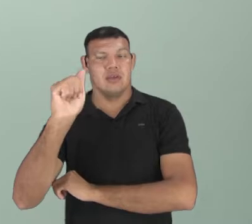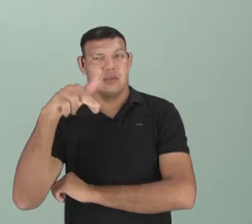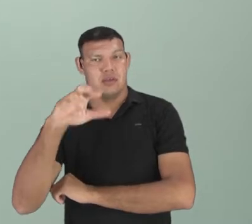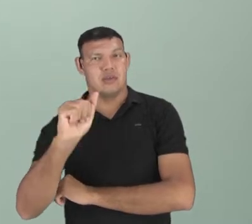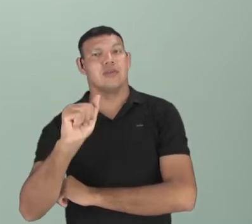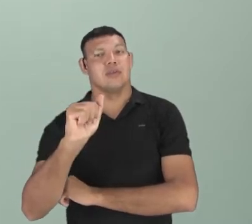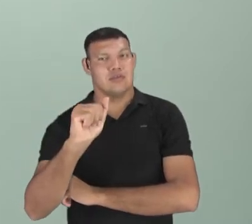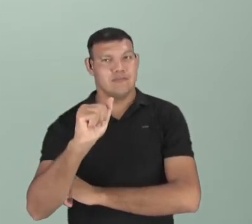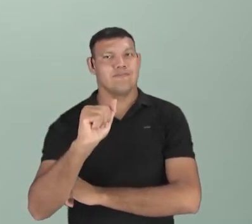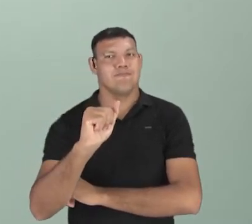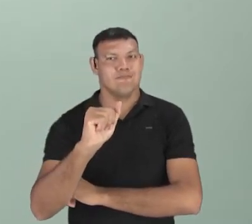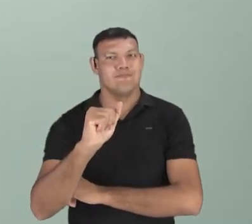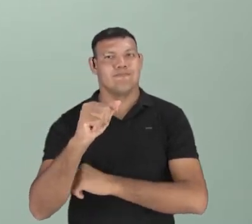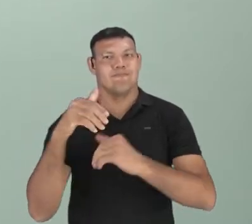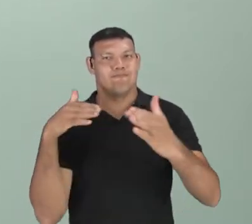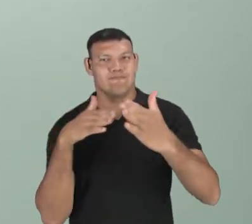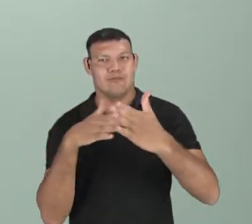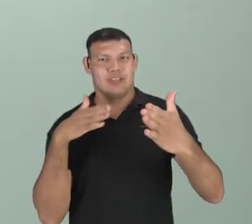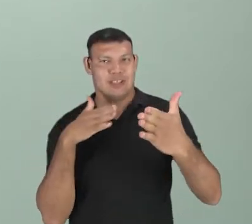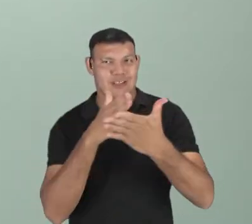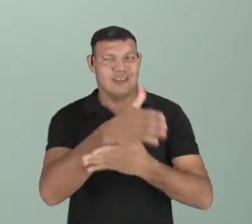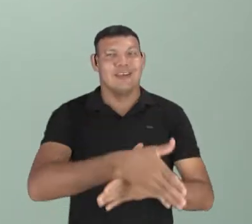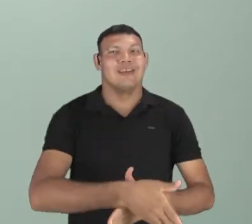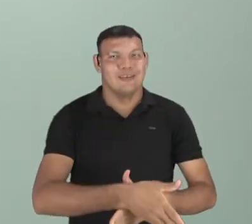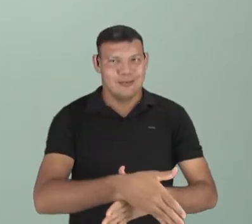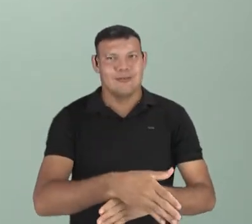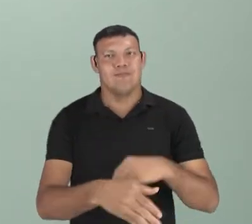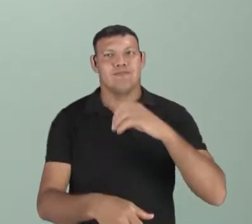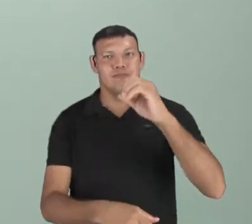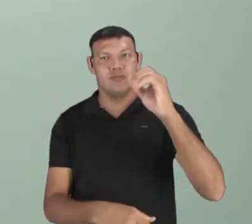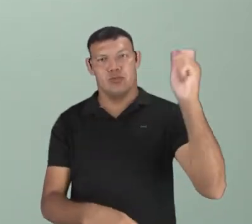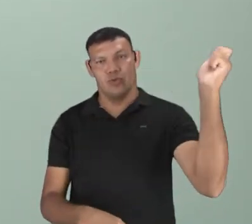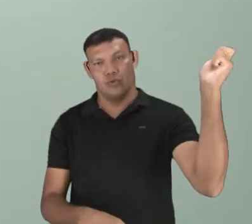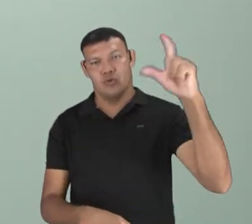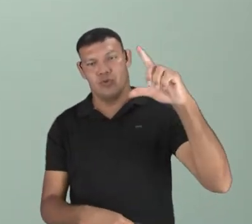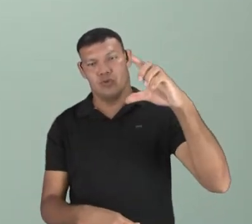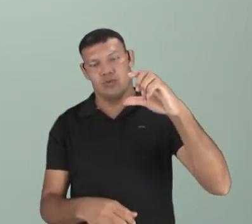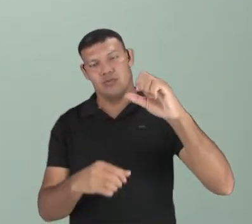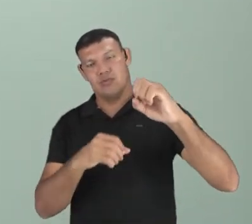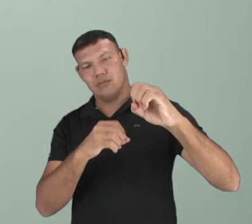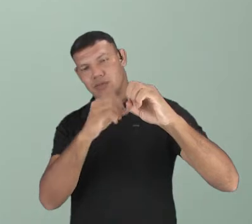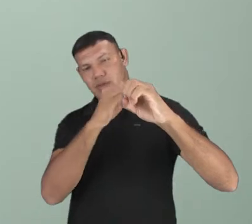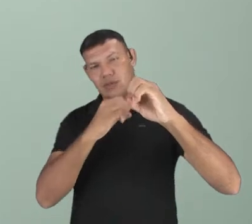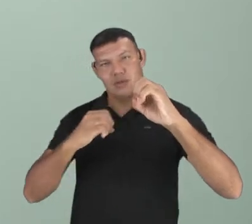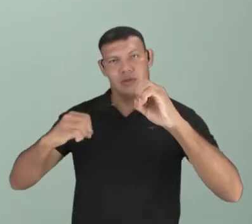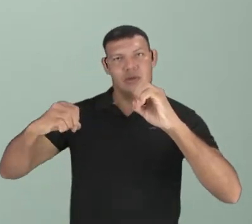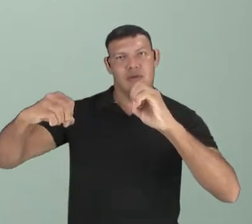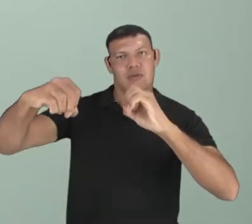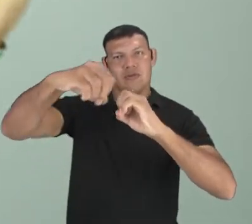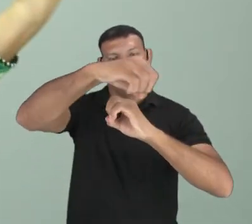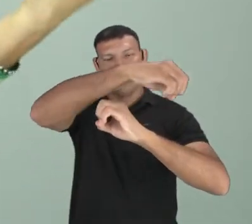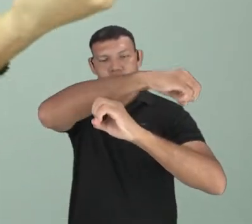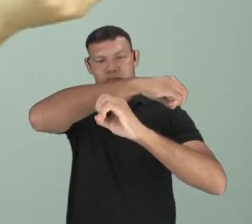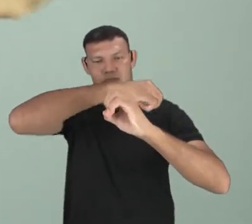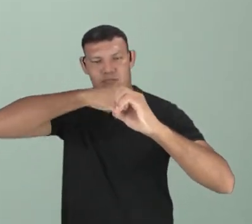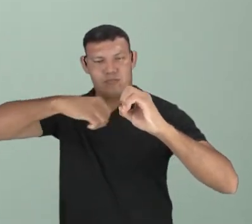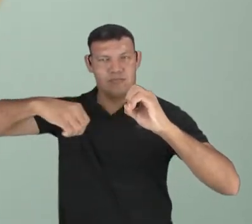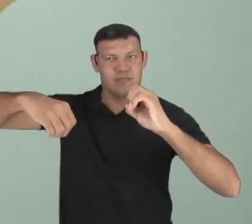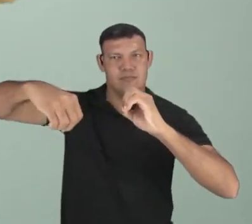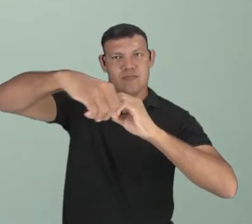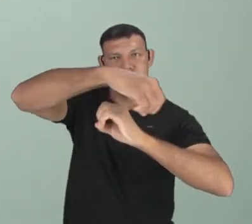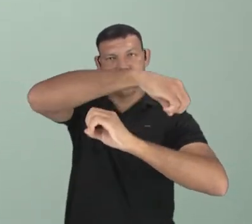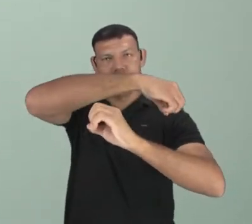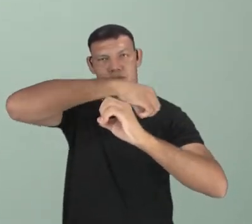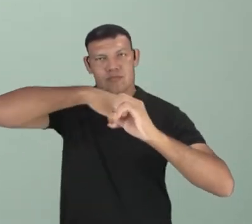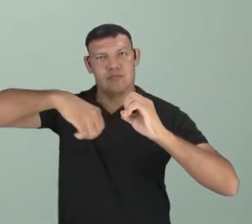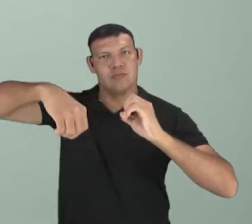né? O sistema solar ele é heliocêntrico, o Sol é o astro-rei, todos os planetas giram